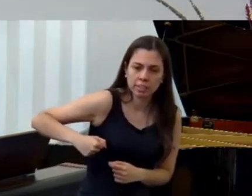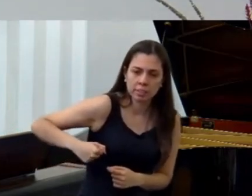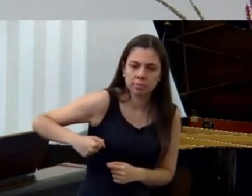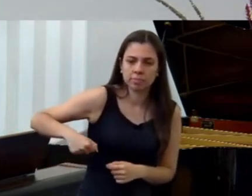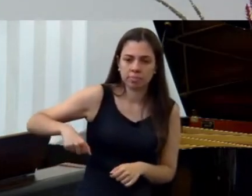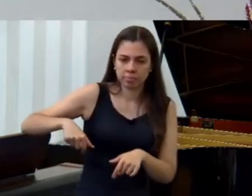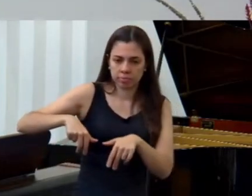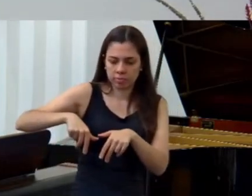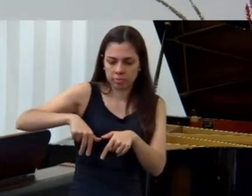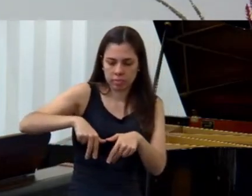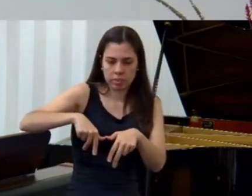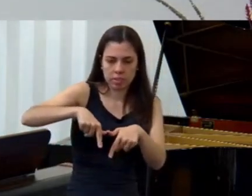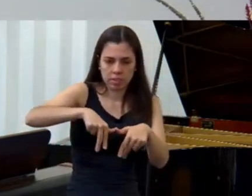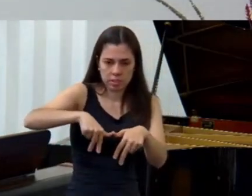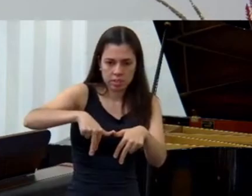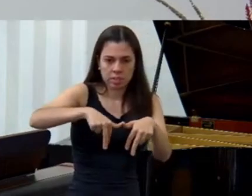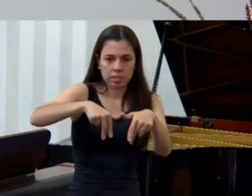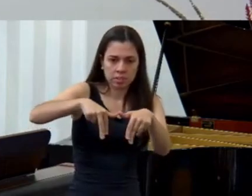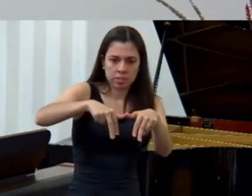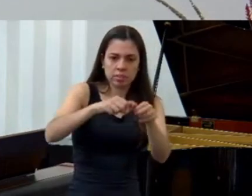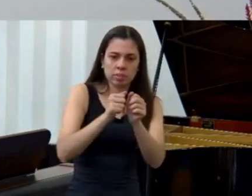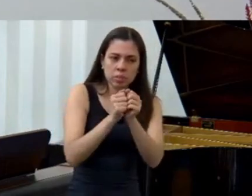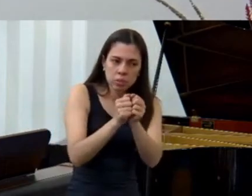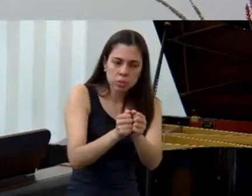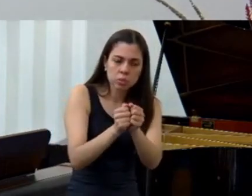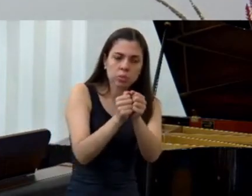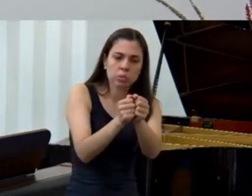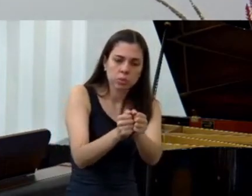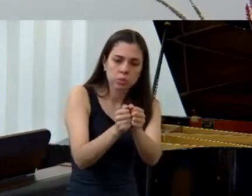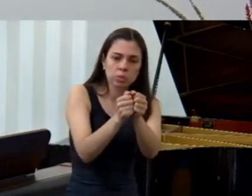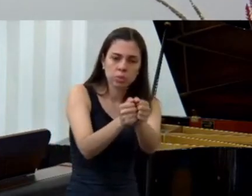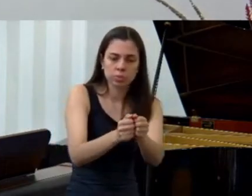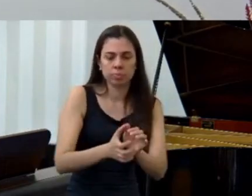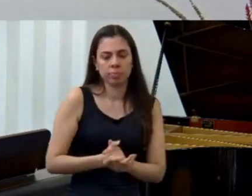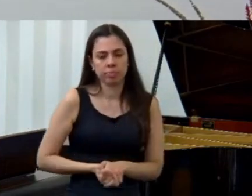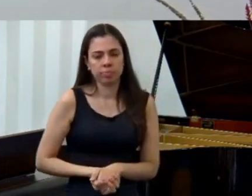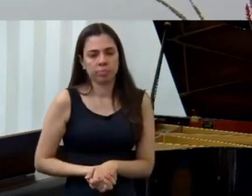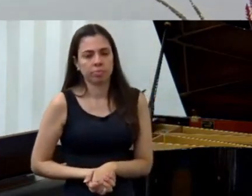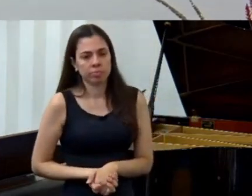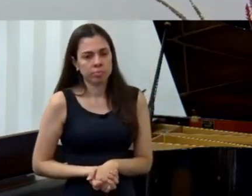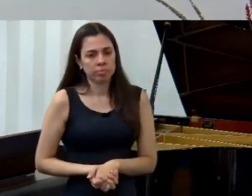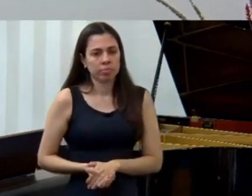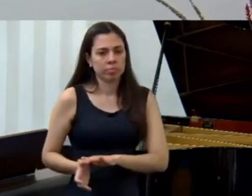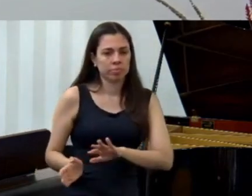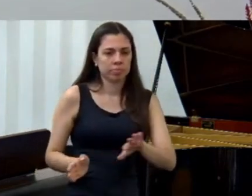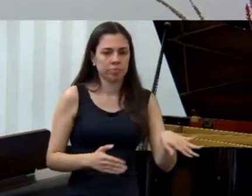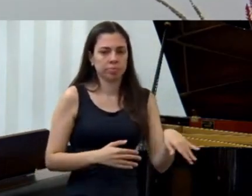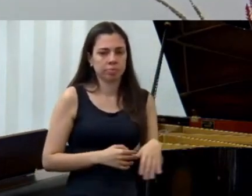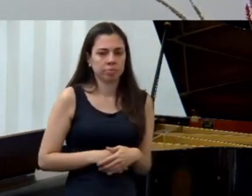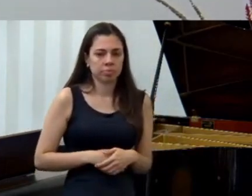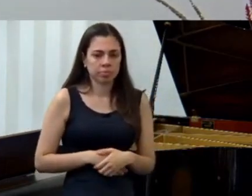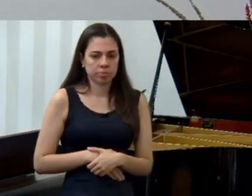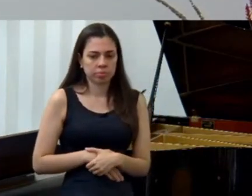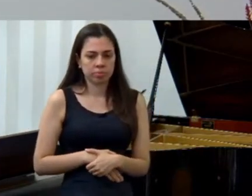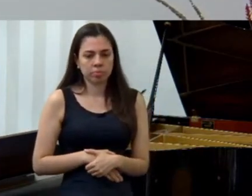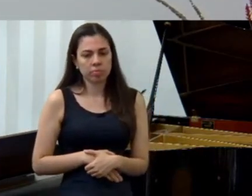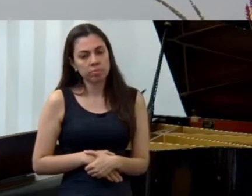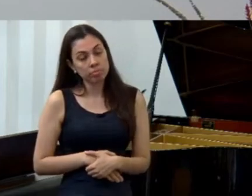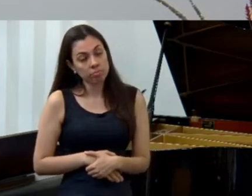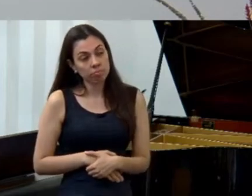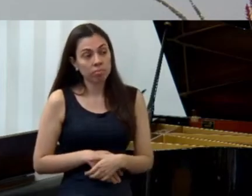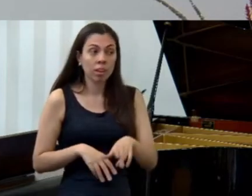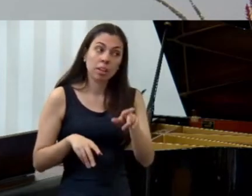ele chega na linha de chegada. Essa história, ela representa um pouco da nossa vida